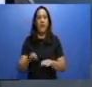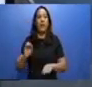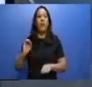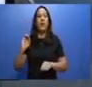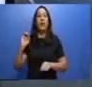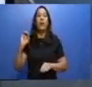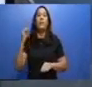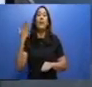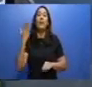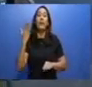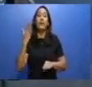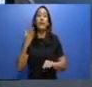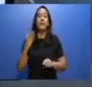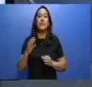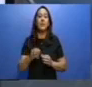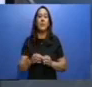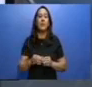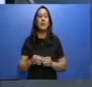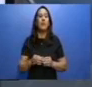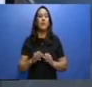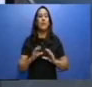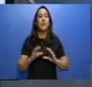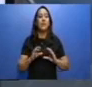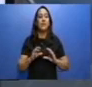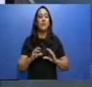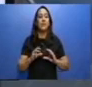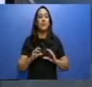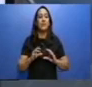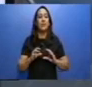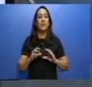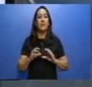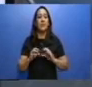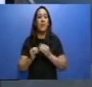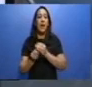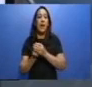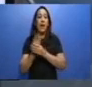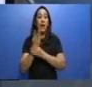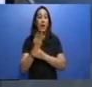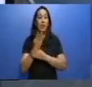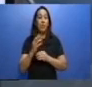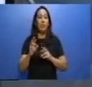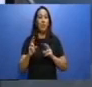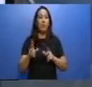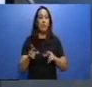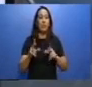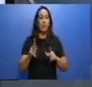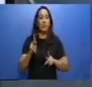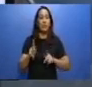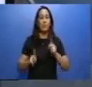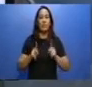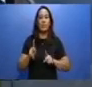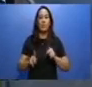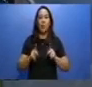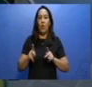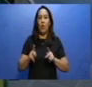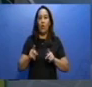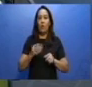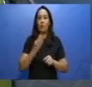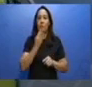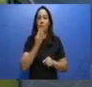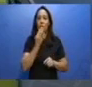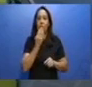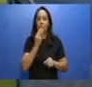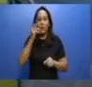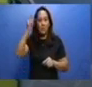na arte de diferentes povos indígenas e africanos. Por exemplo, os